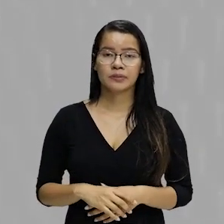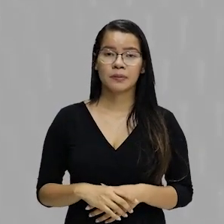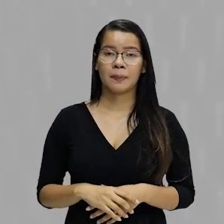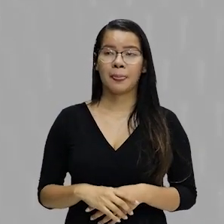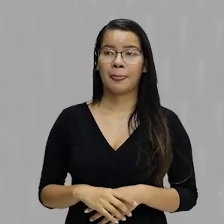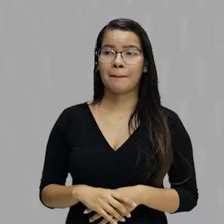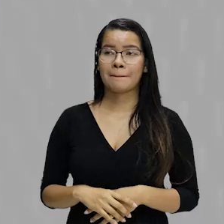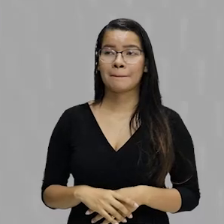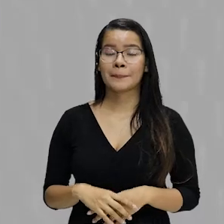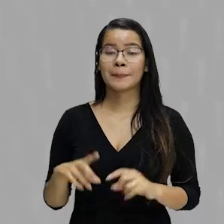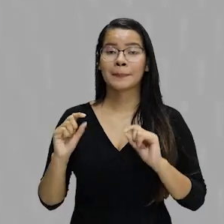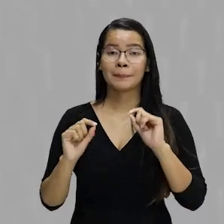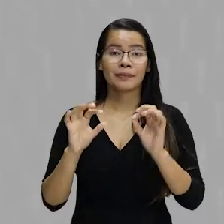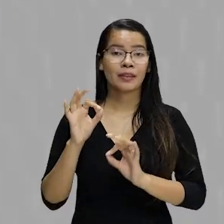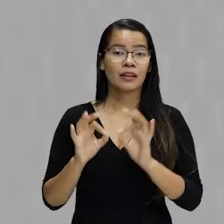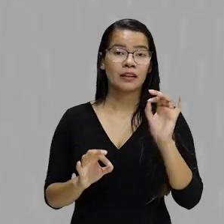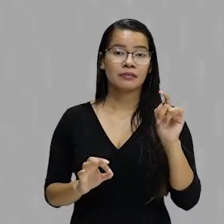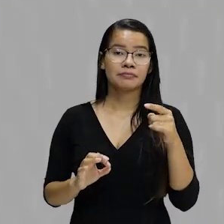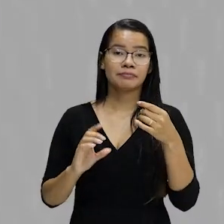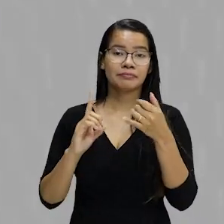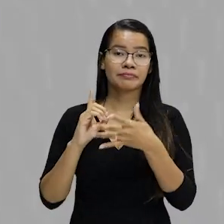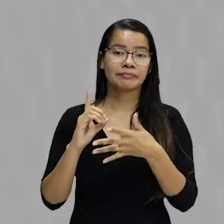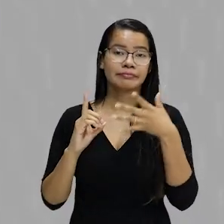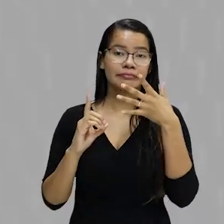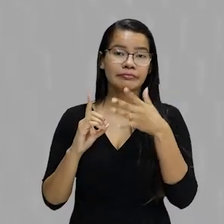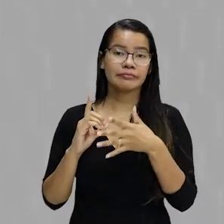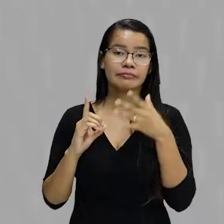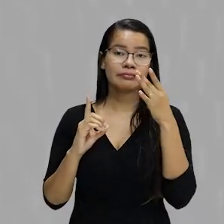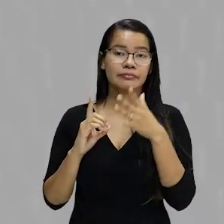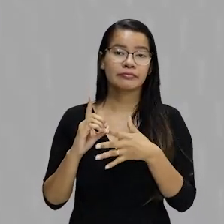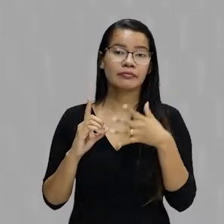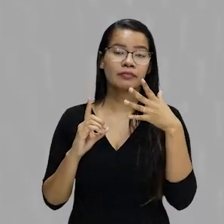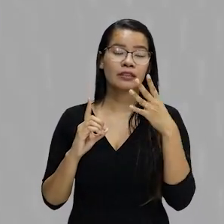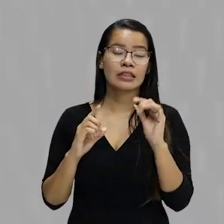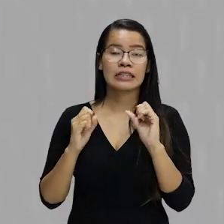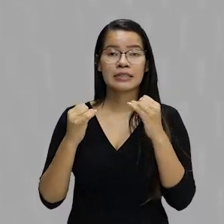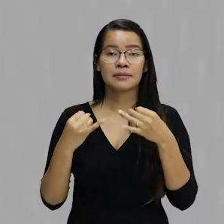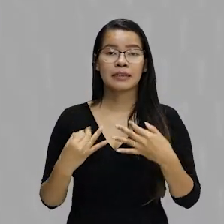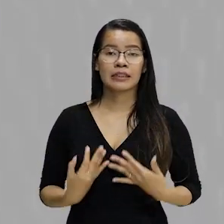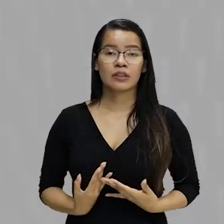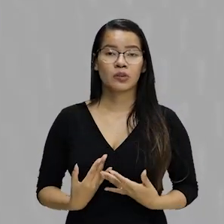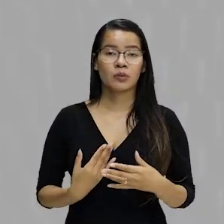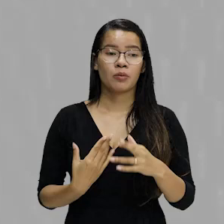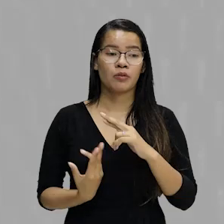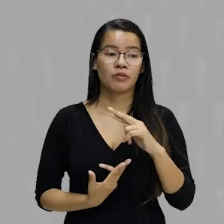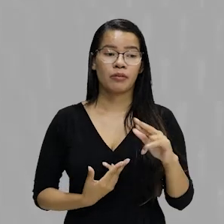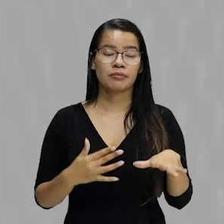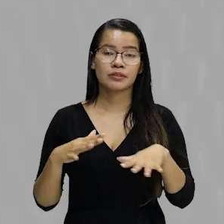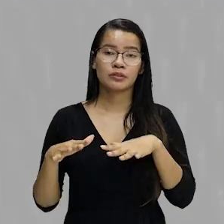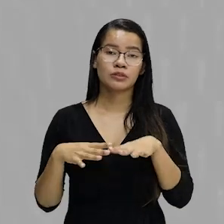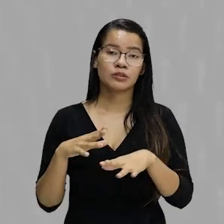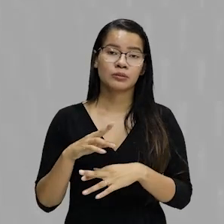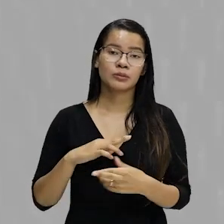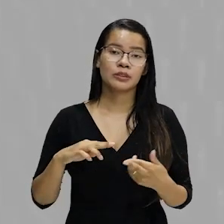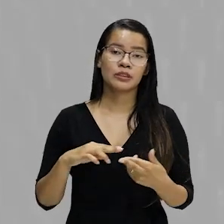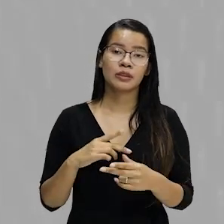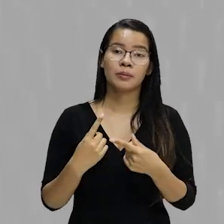de Ptolomeu, foi justamente a explicação do movimento retrógrado dos planetas. Né? Porque o planeta, se a